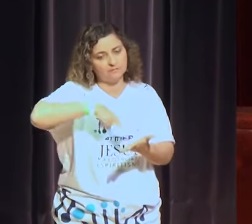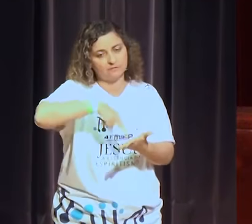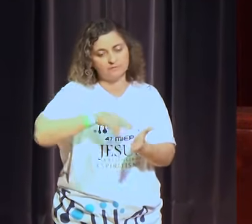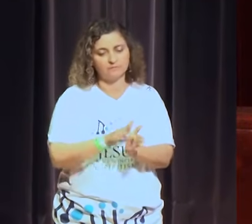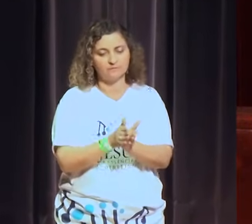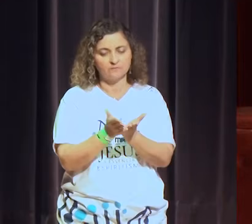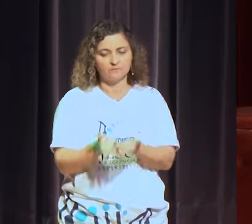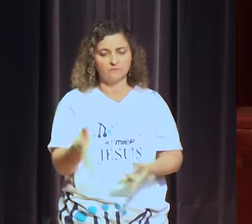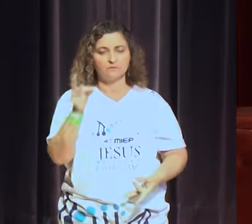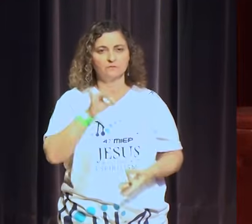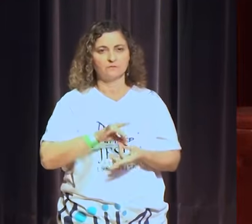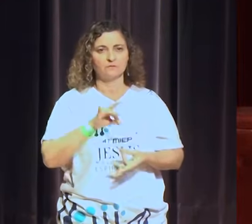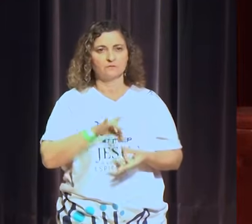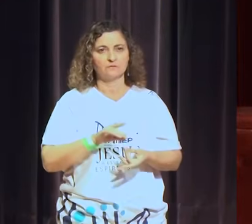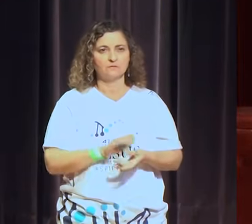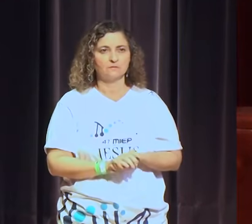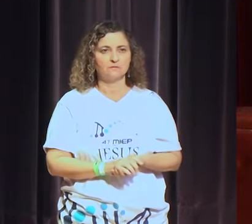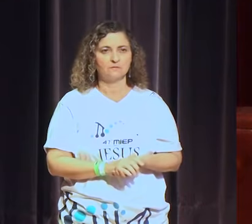uma